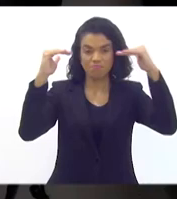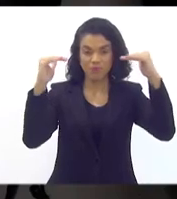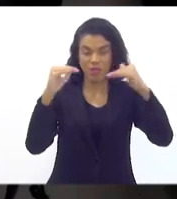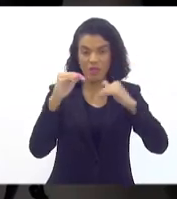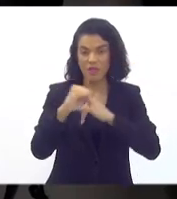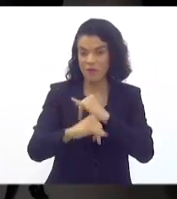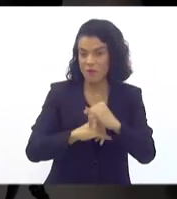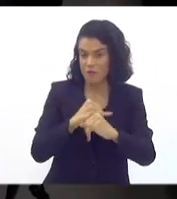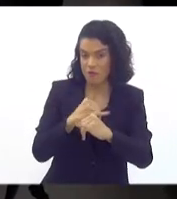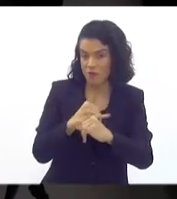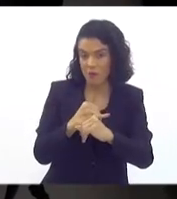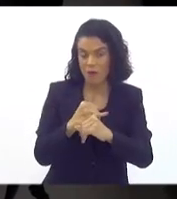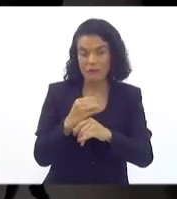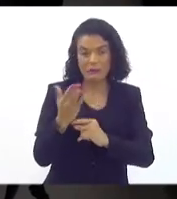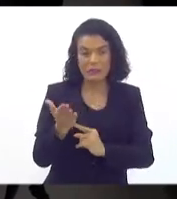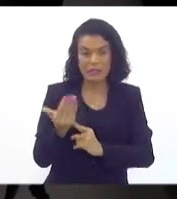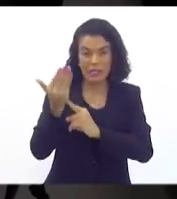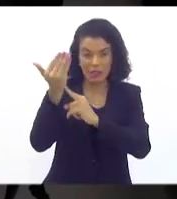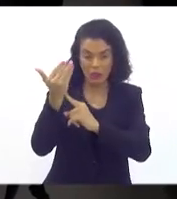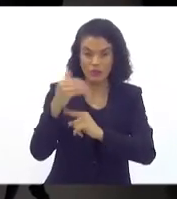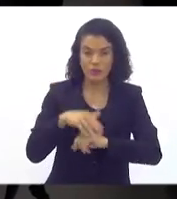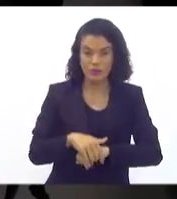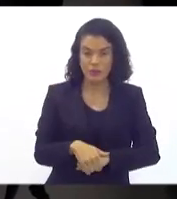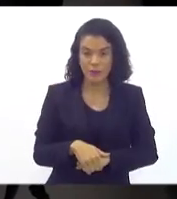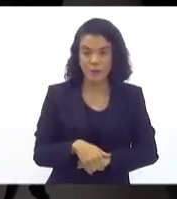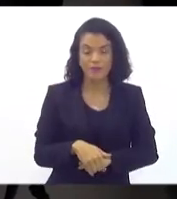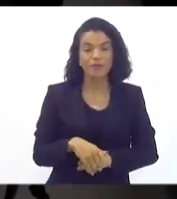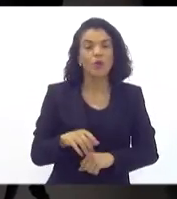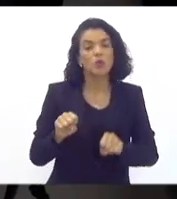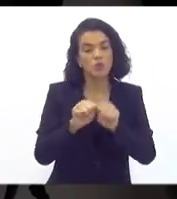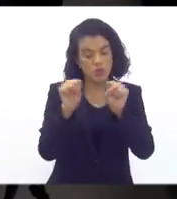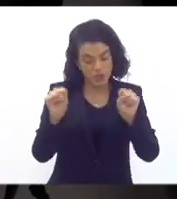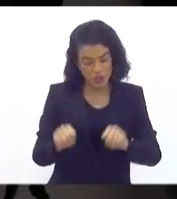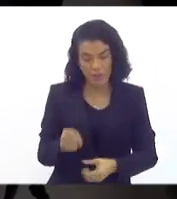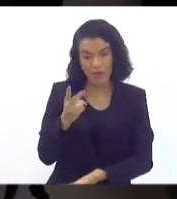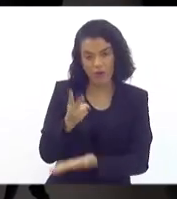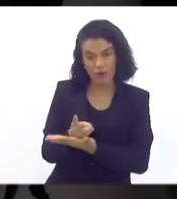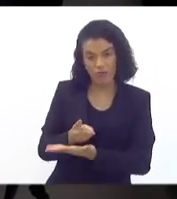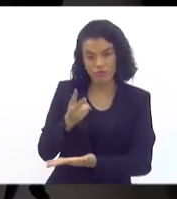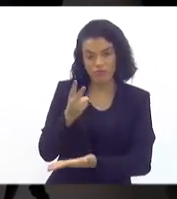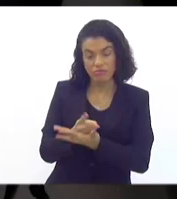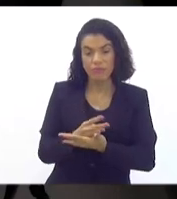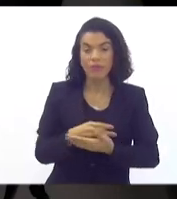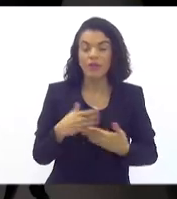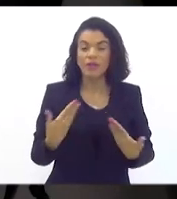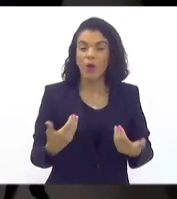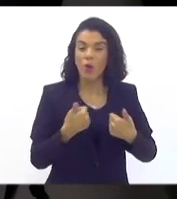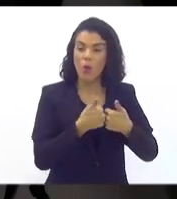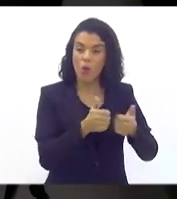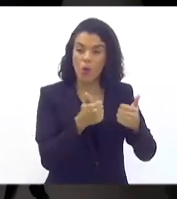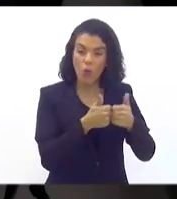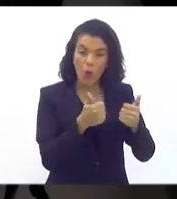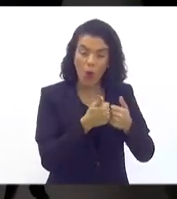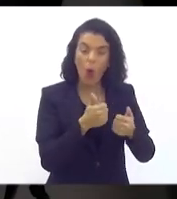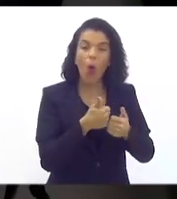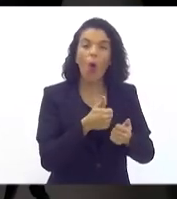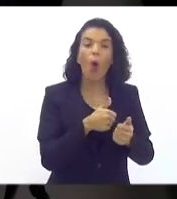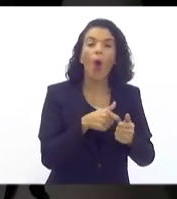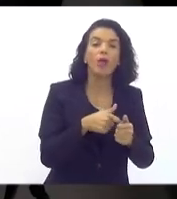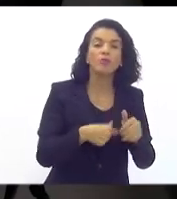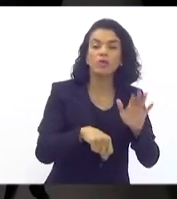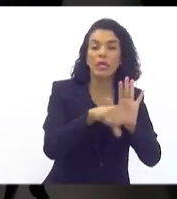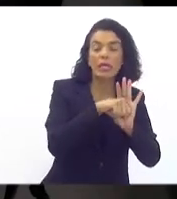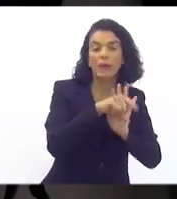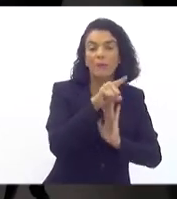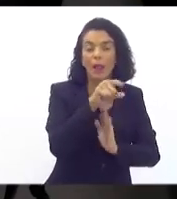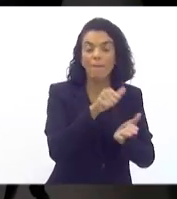Eu Não dependia do proderj cair o nosso sistema continuado de pé então o ônibus cometia uma infração lá em Itaocara